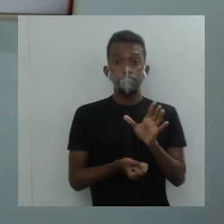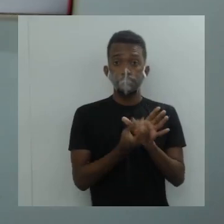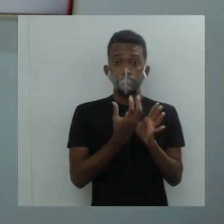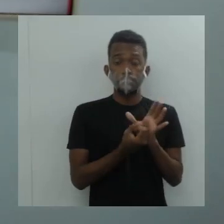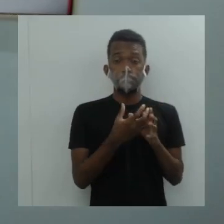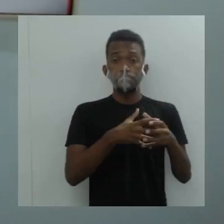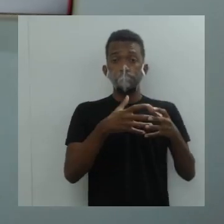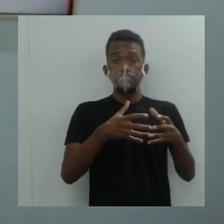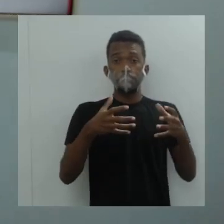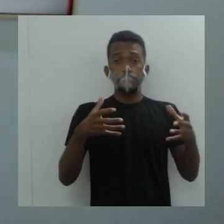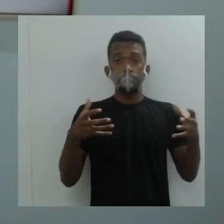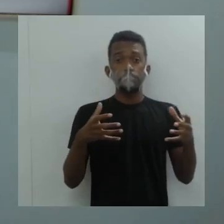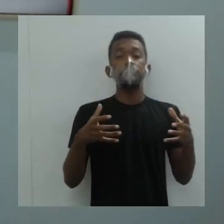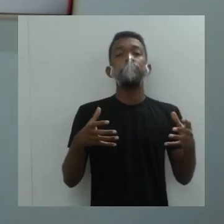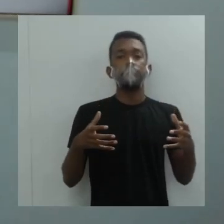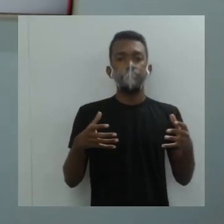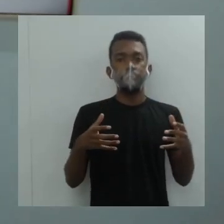composição